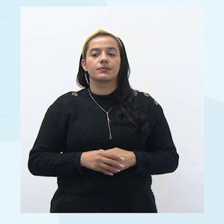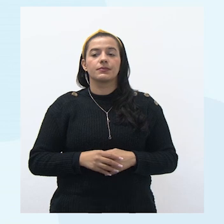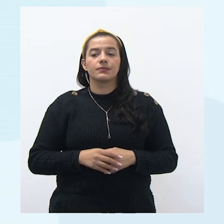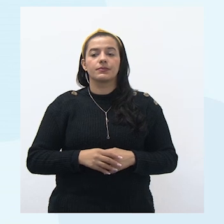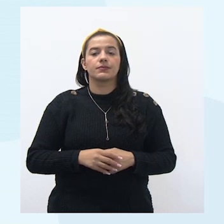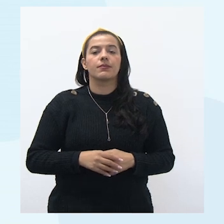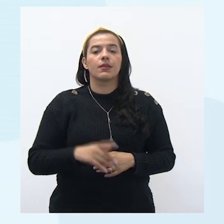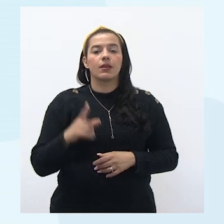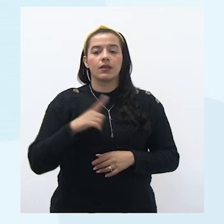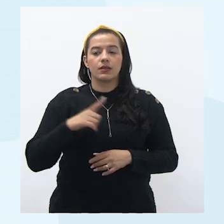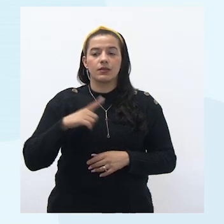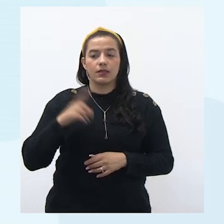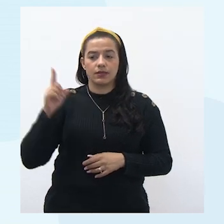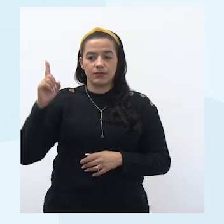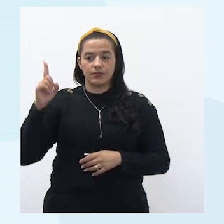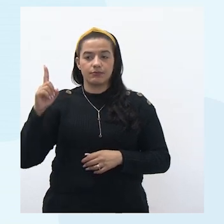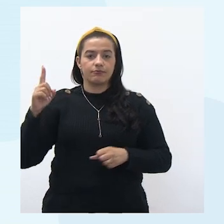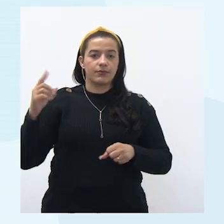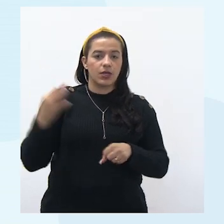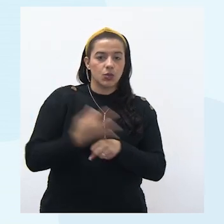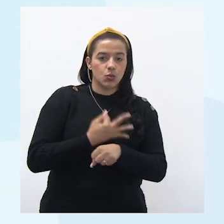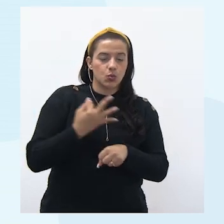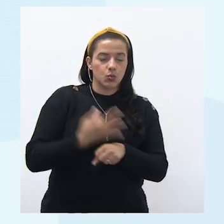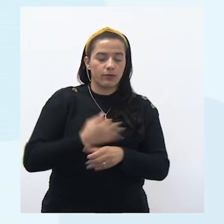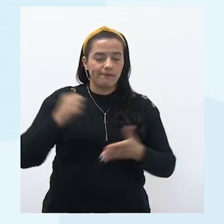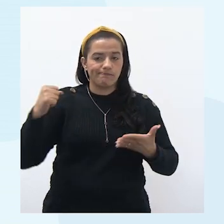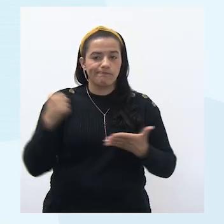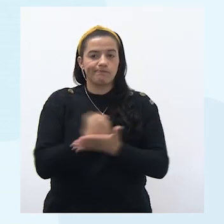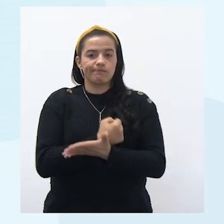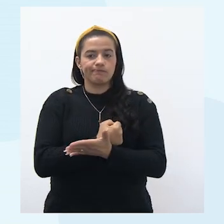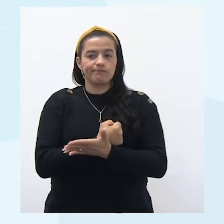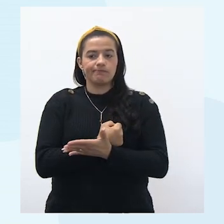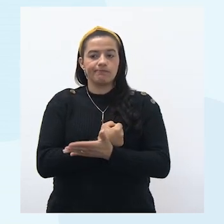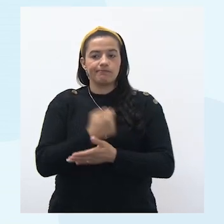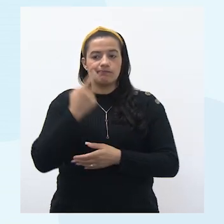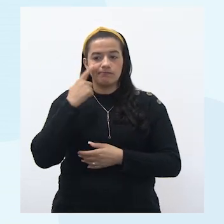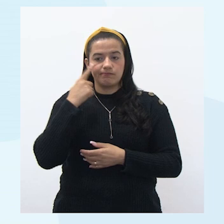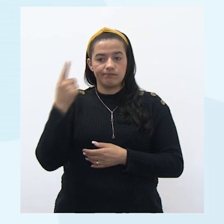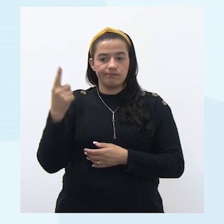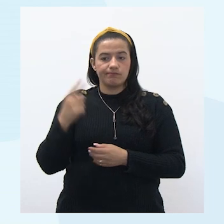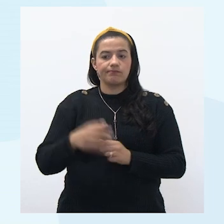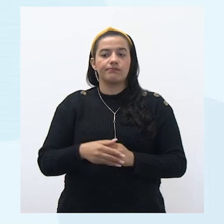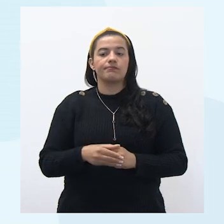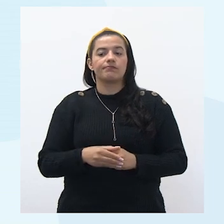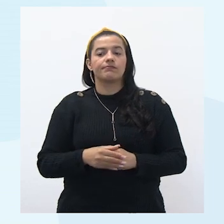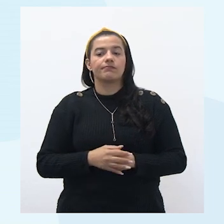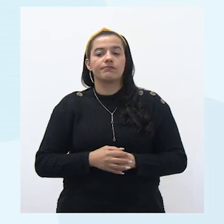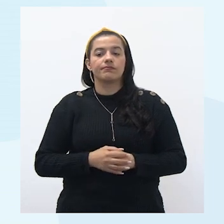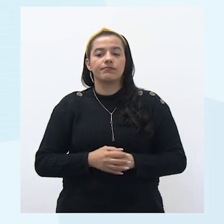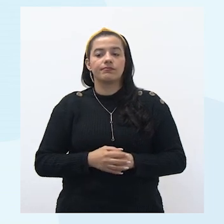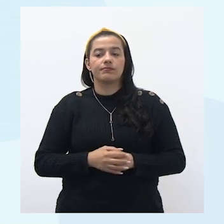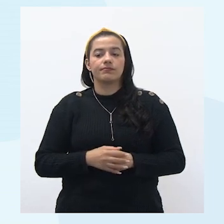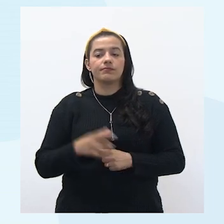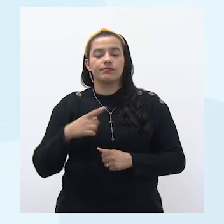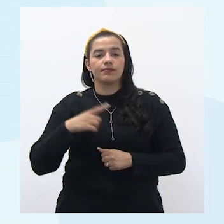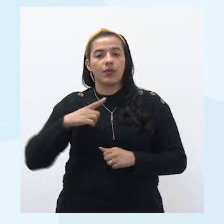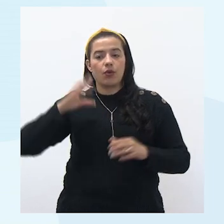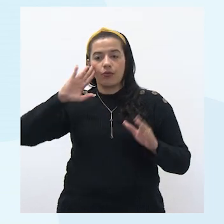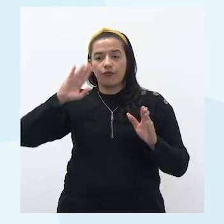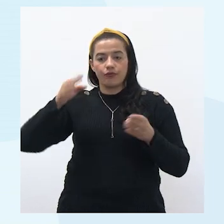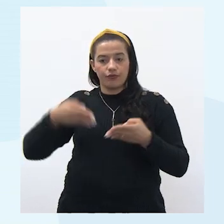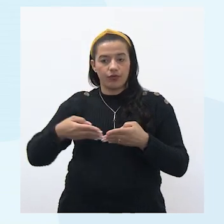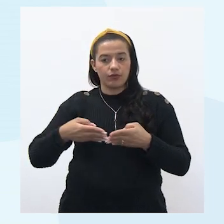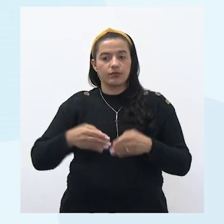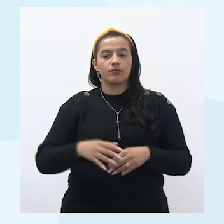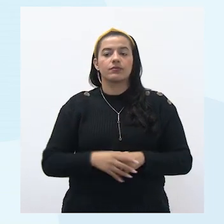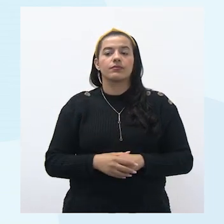então, a tolerância à frustração, podemos dar um enter, que aí vocês vão ver o destaque, o foco e